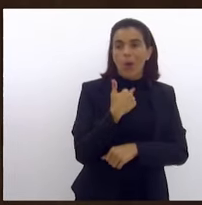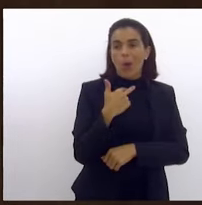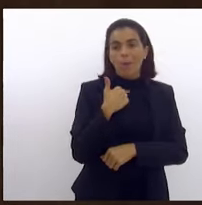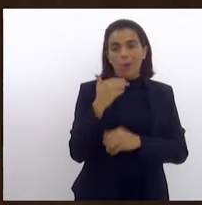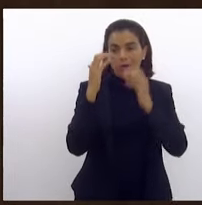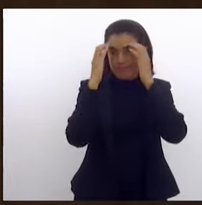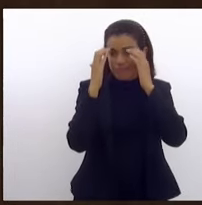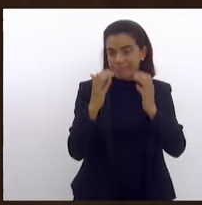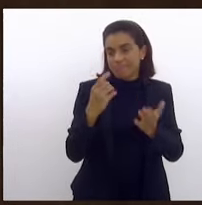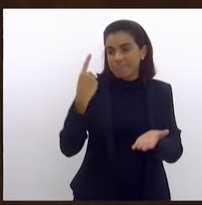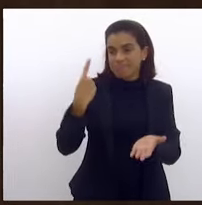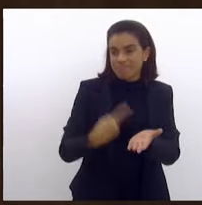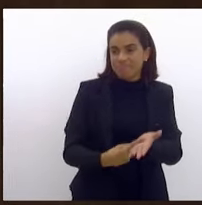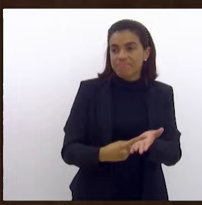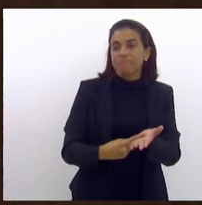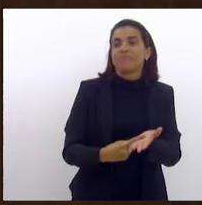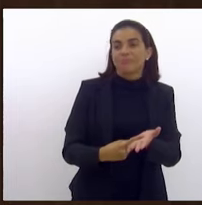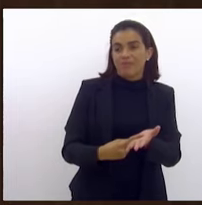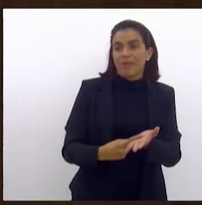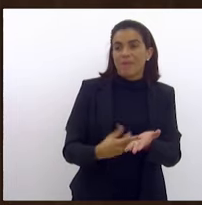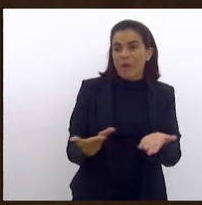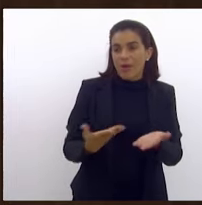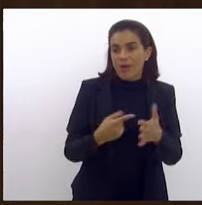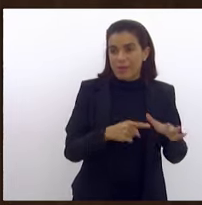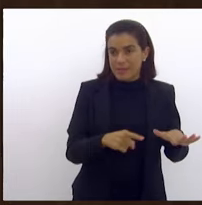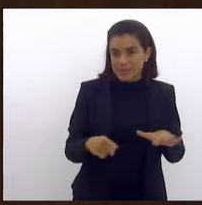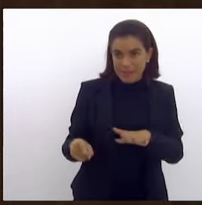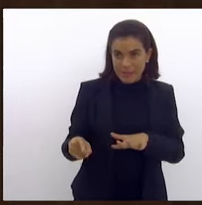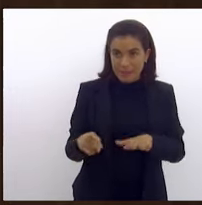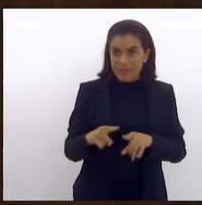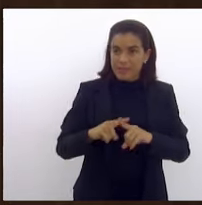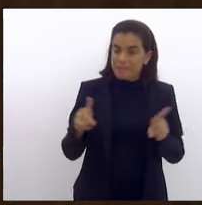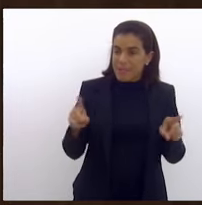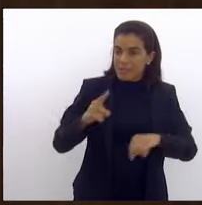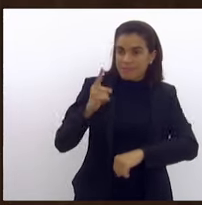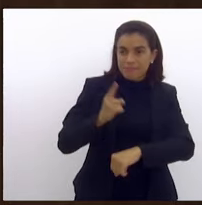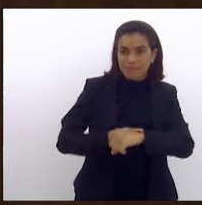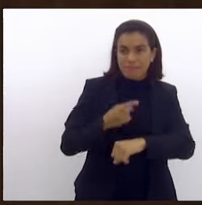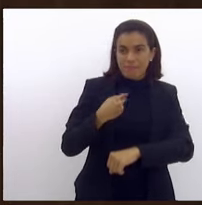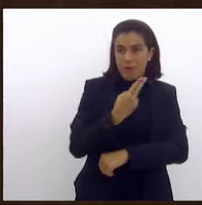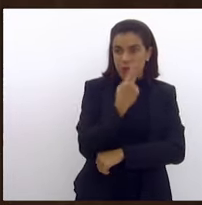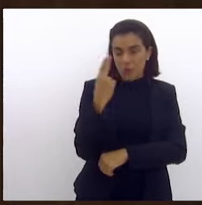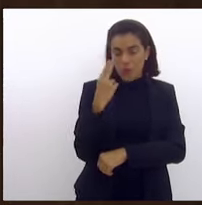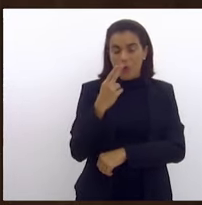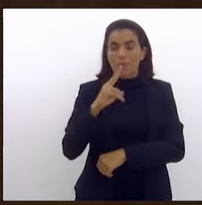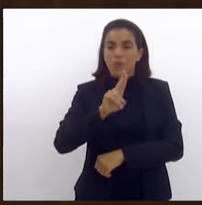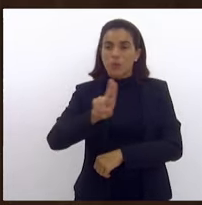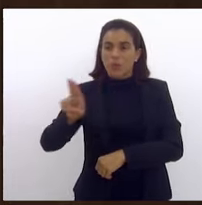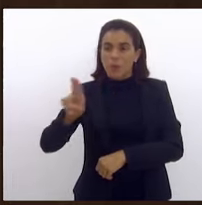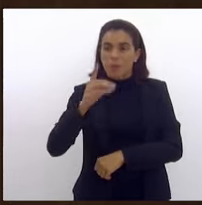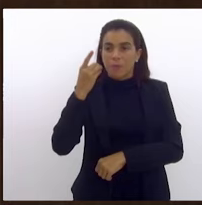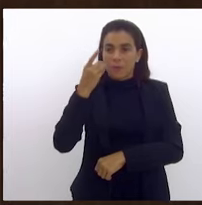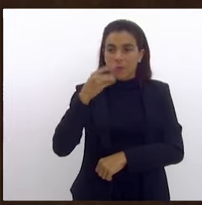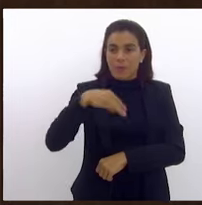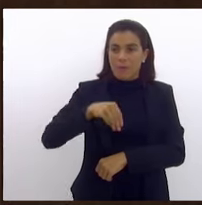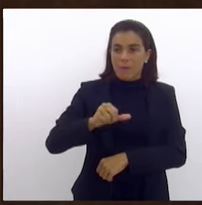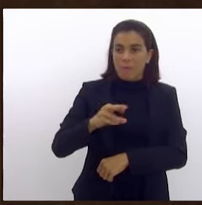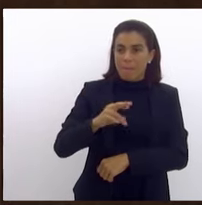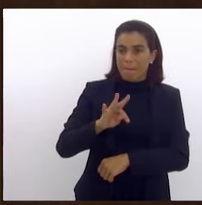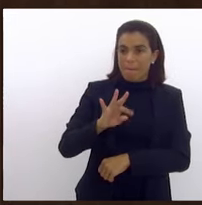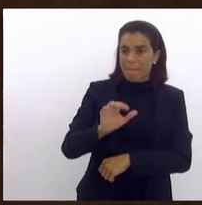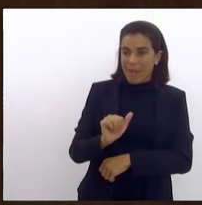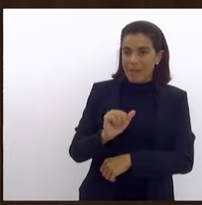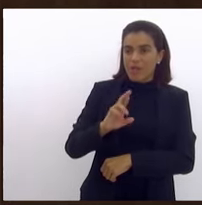a agenda que estava programada, que seria para essa semana. Mas, imediatamente, em meu nome, em nome da deputada Marta Rocha, de todos os deputados,